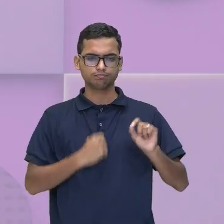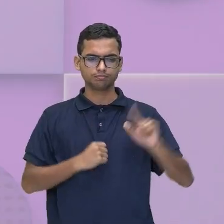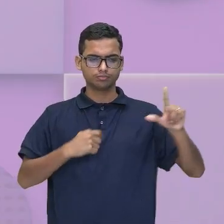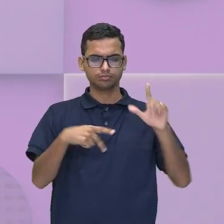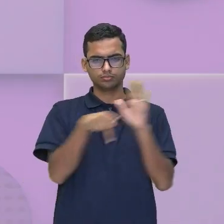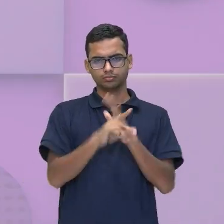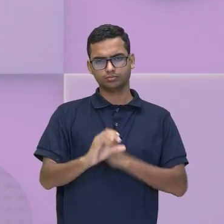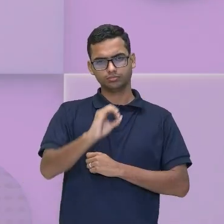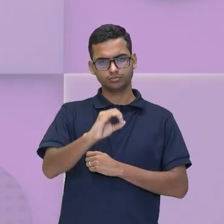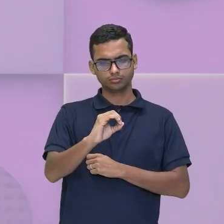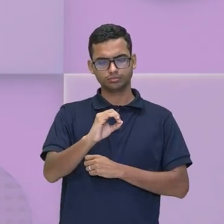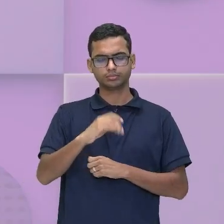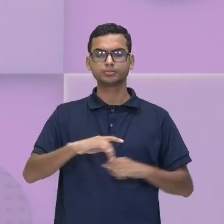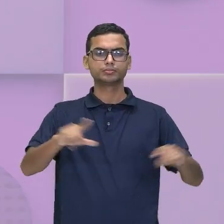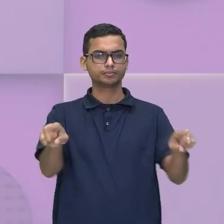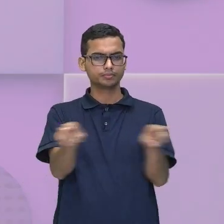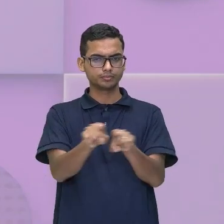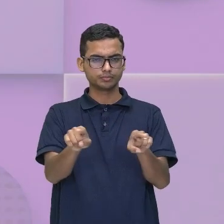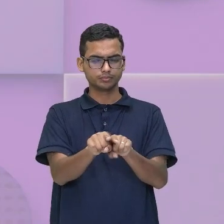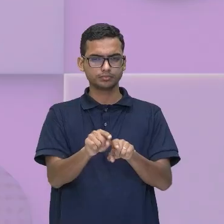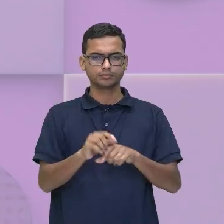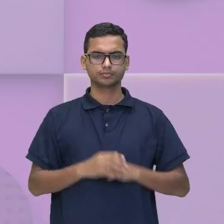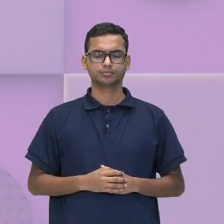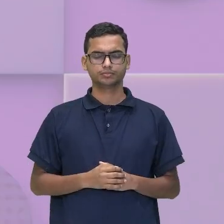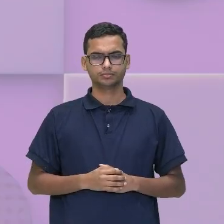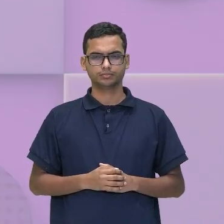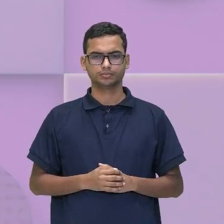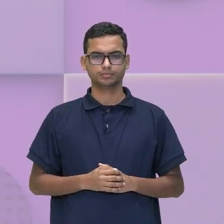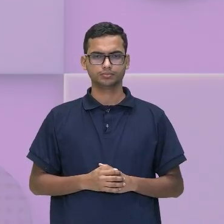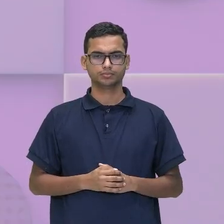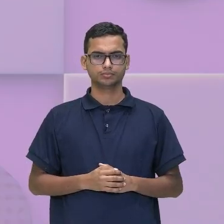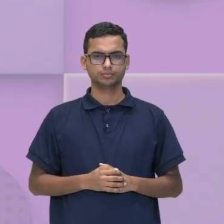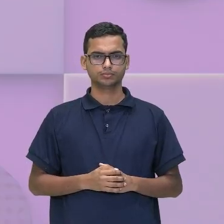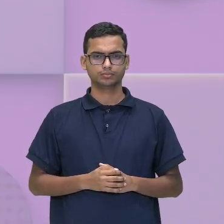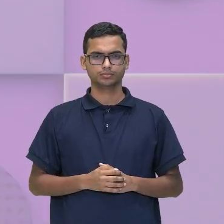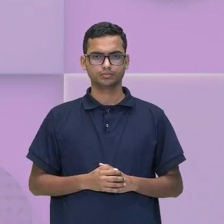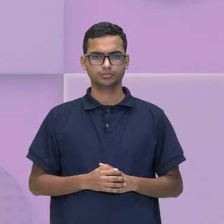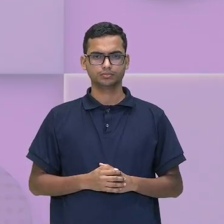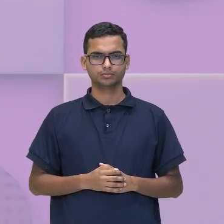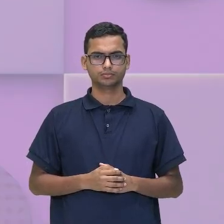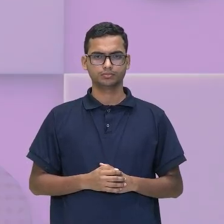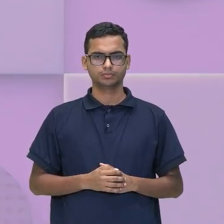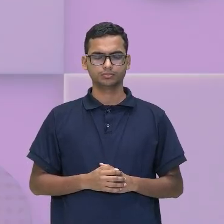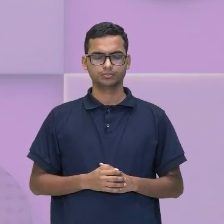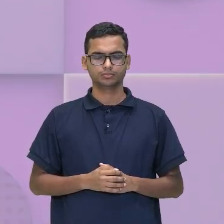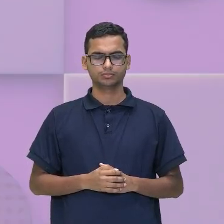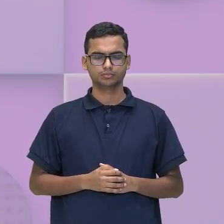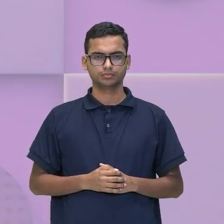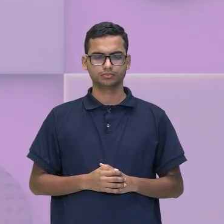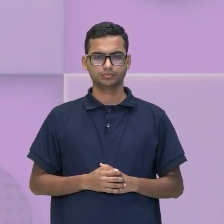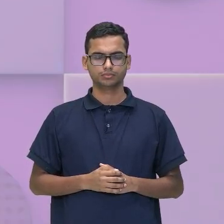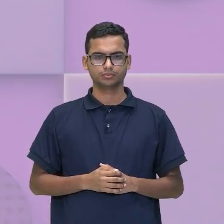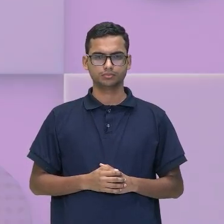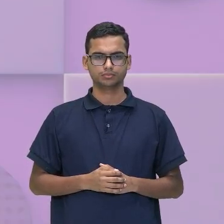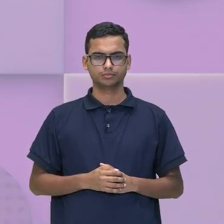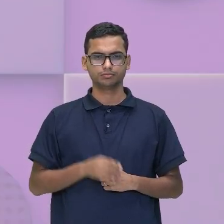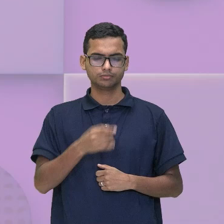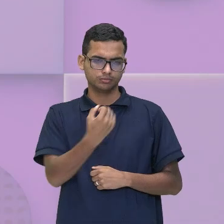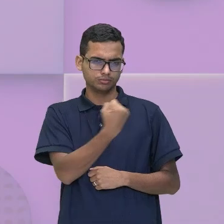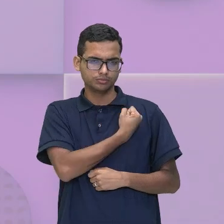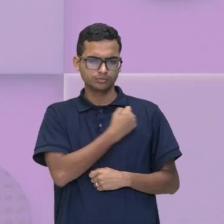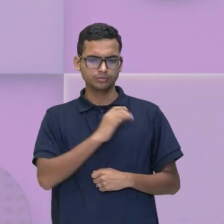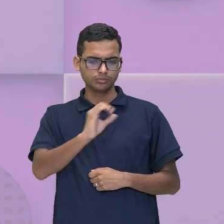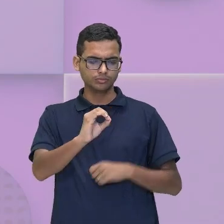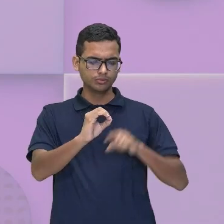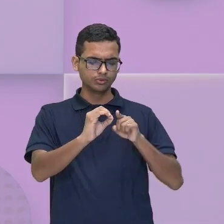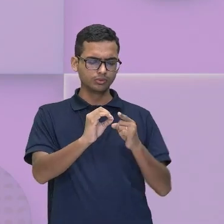números ali acima de zero ou na frente do zero, como você achar melhor falar, tá bom? E eles podem